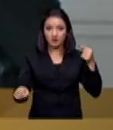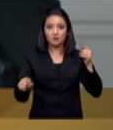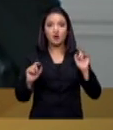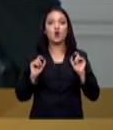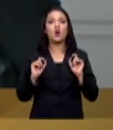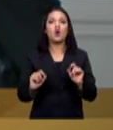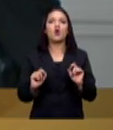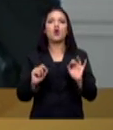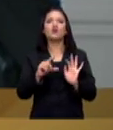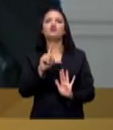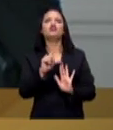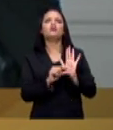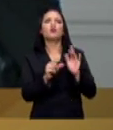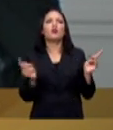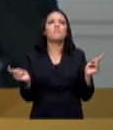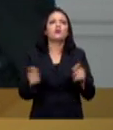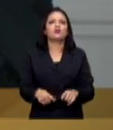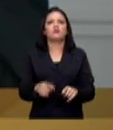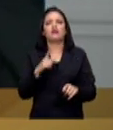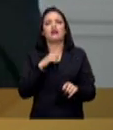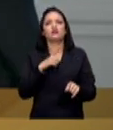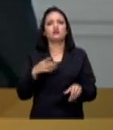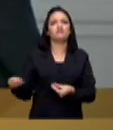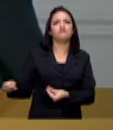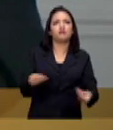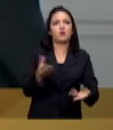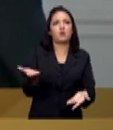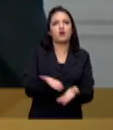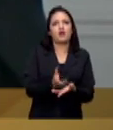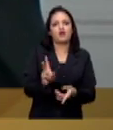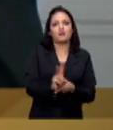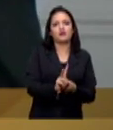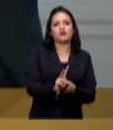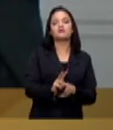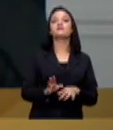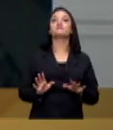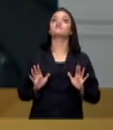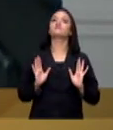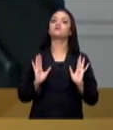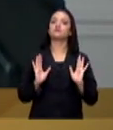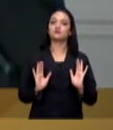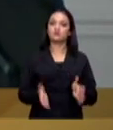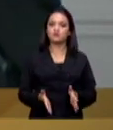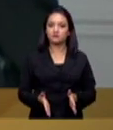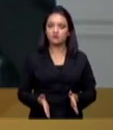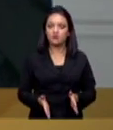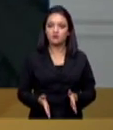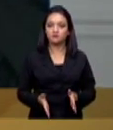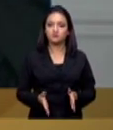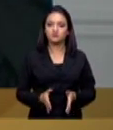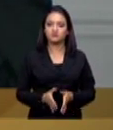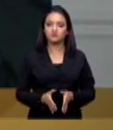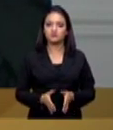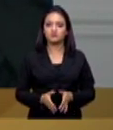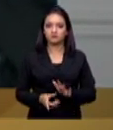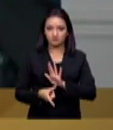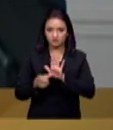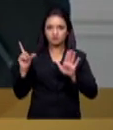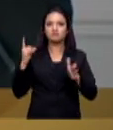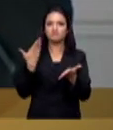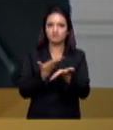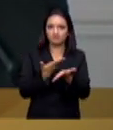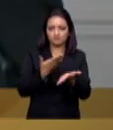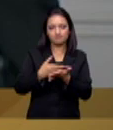de liminares, em certo videoconferência, mandato de segurança, ministro Alexandre de Moraes já defendia isso em estudos